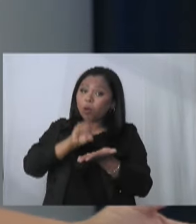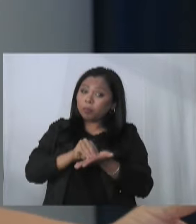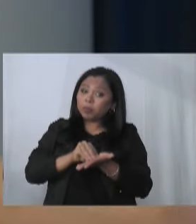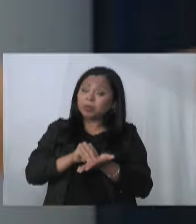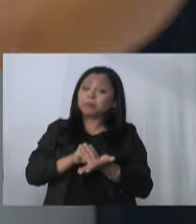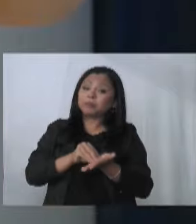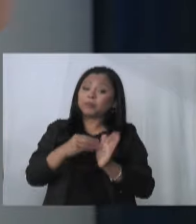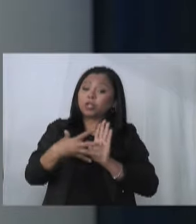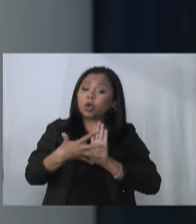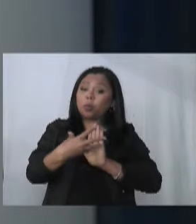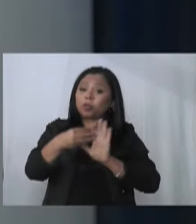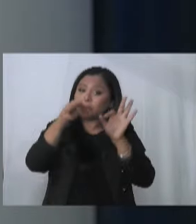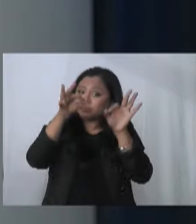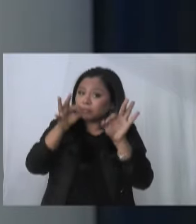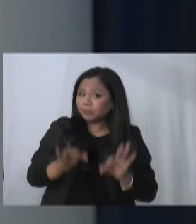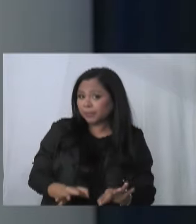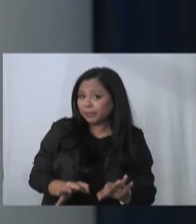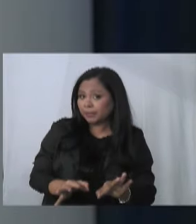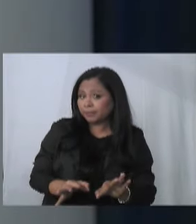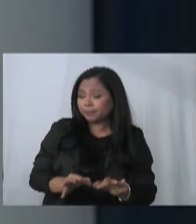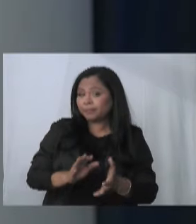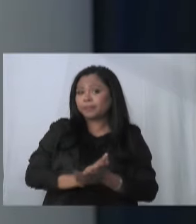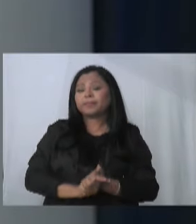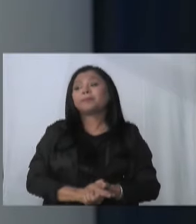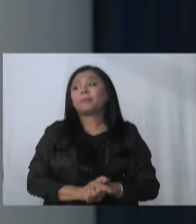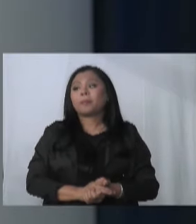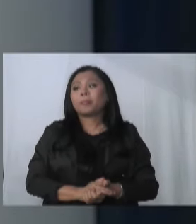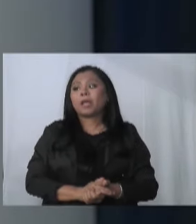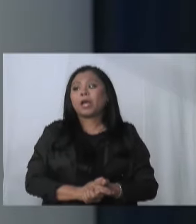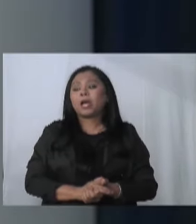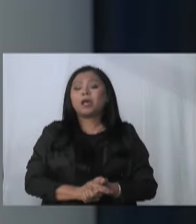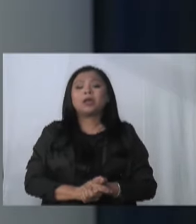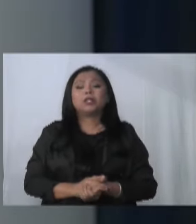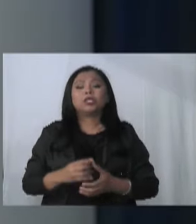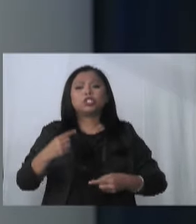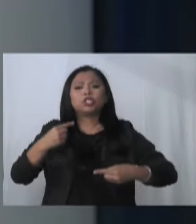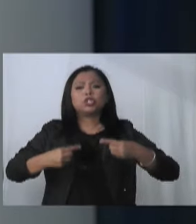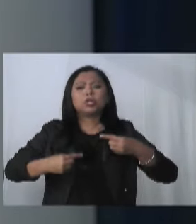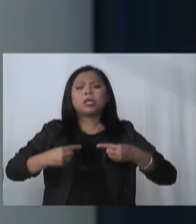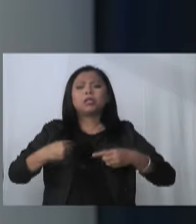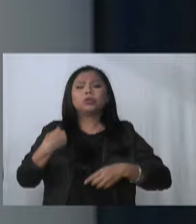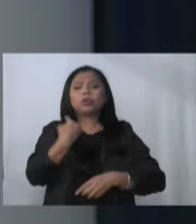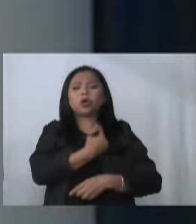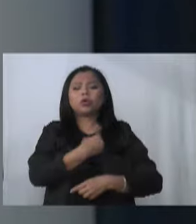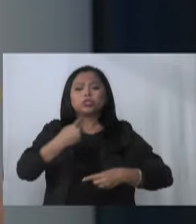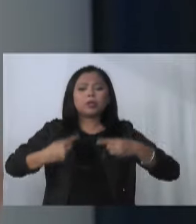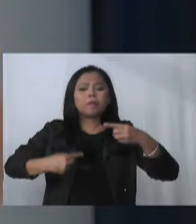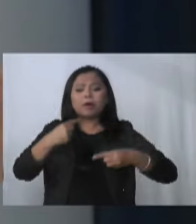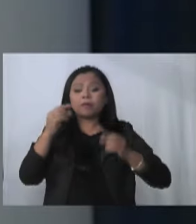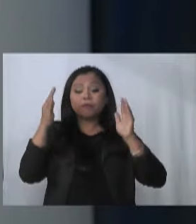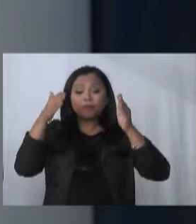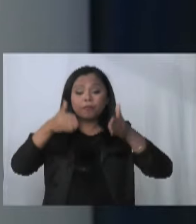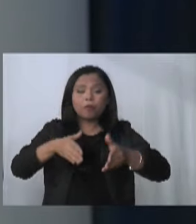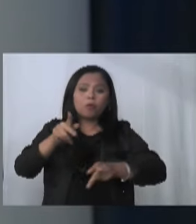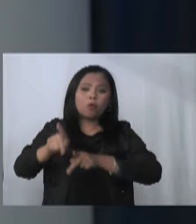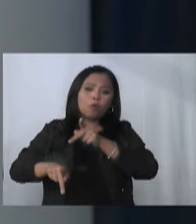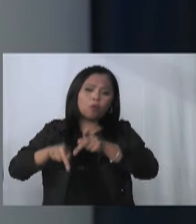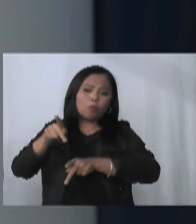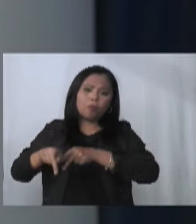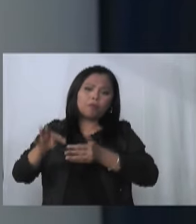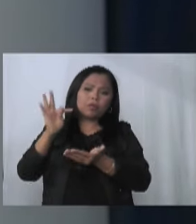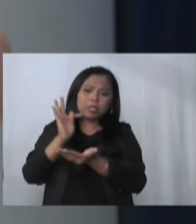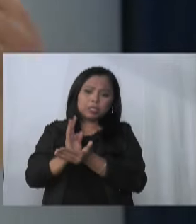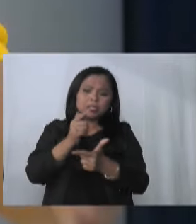muito fora e se discute pouco Teresina. Então o nosso debate é voltado ao povo de Teresina, as mazelas que o